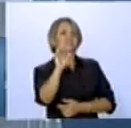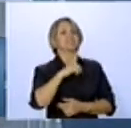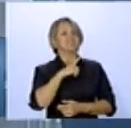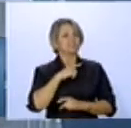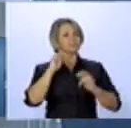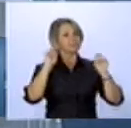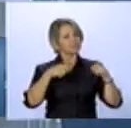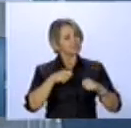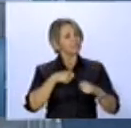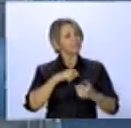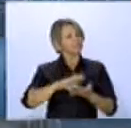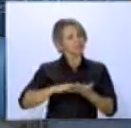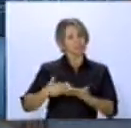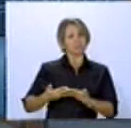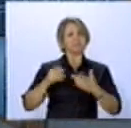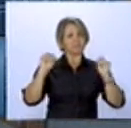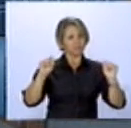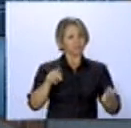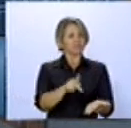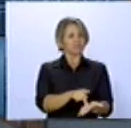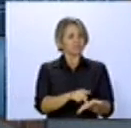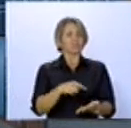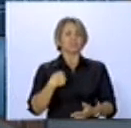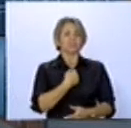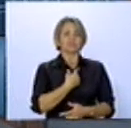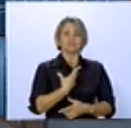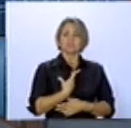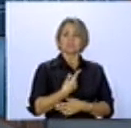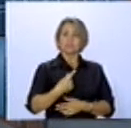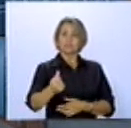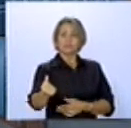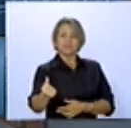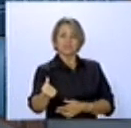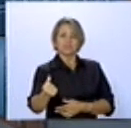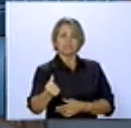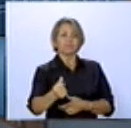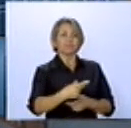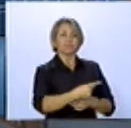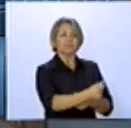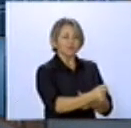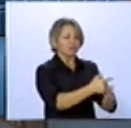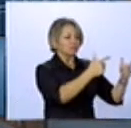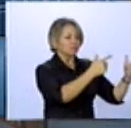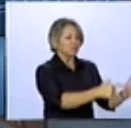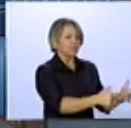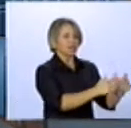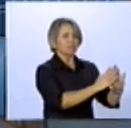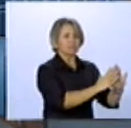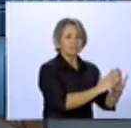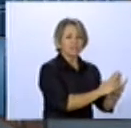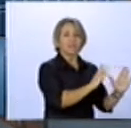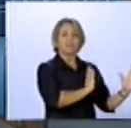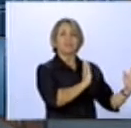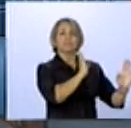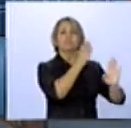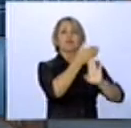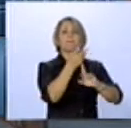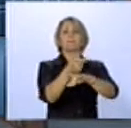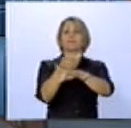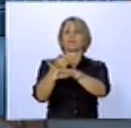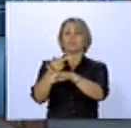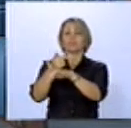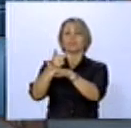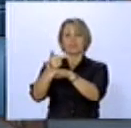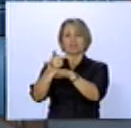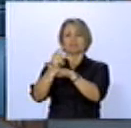de interpretar as coisas sai ambos os nossos casulos das nossas Ilhas e partamos para o continente